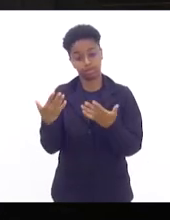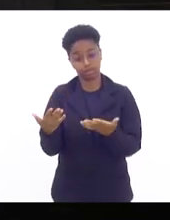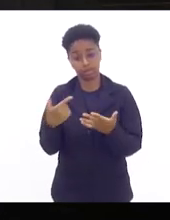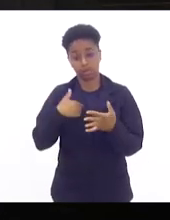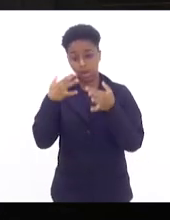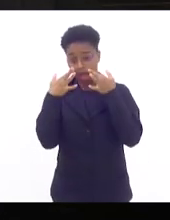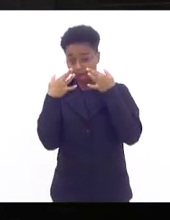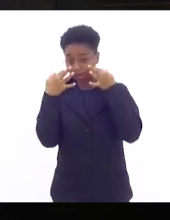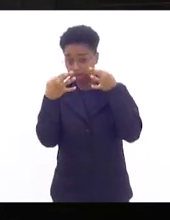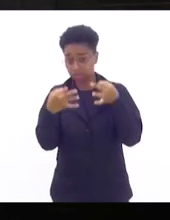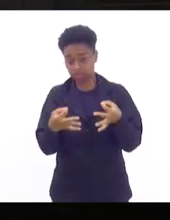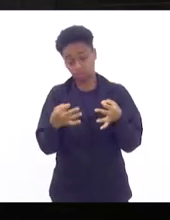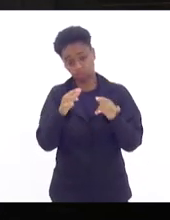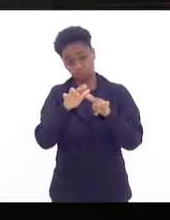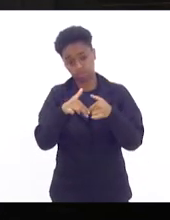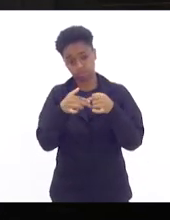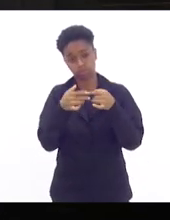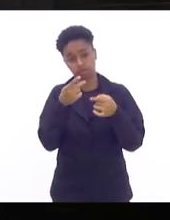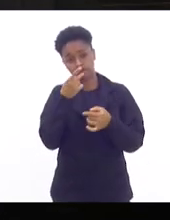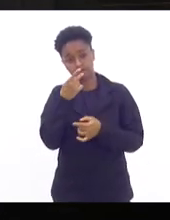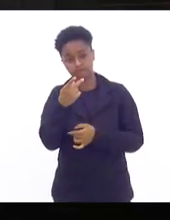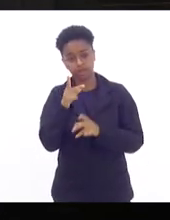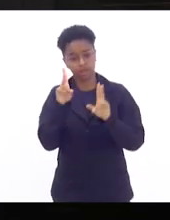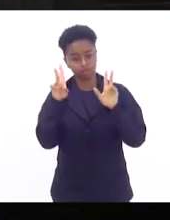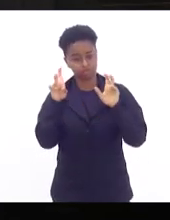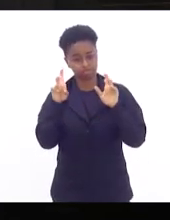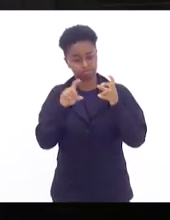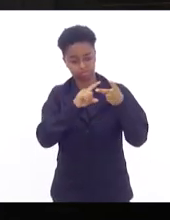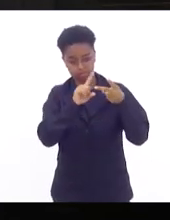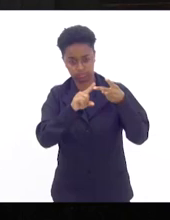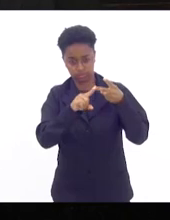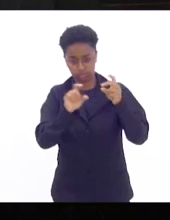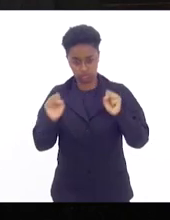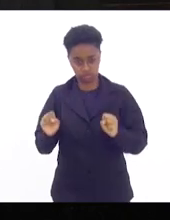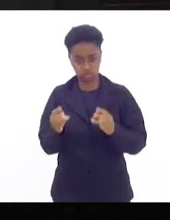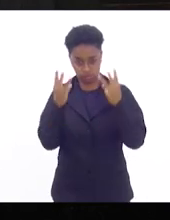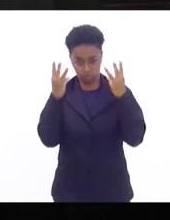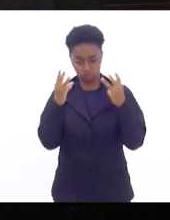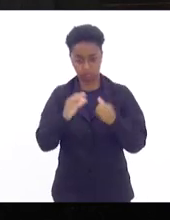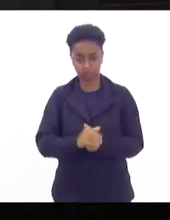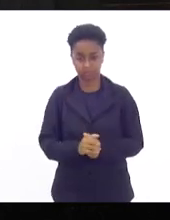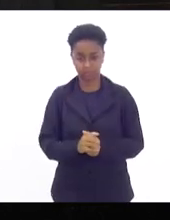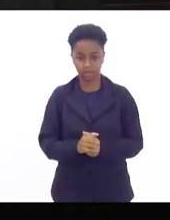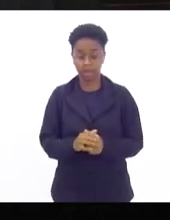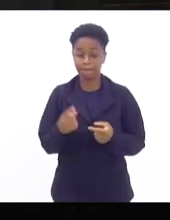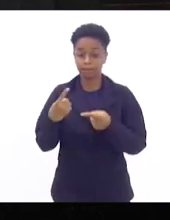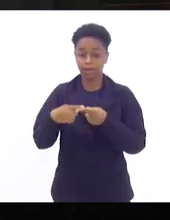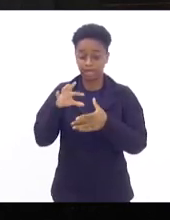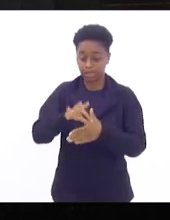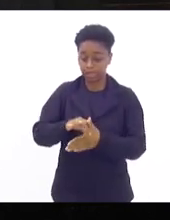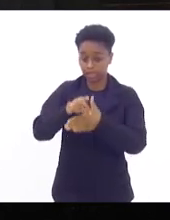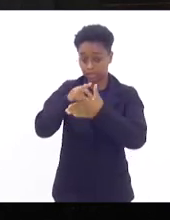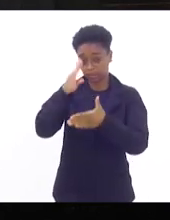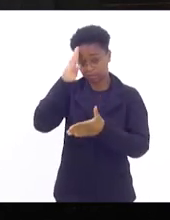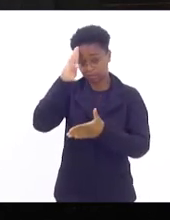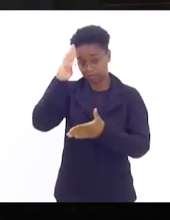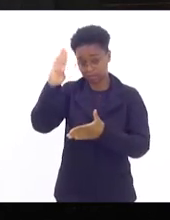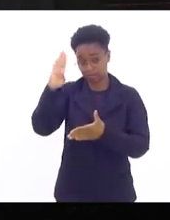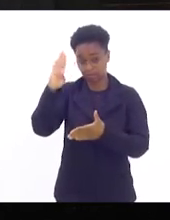atenção, por isso que eu estou falando em espetáculo, quando o líder maior da